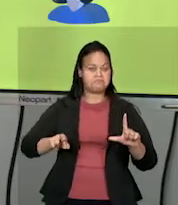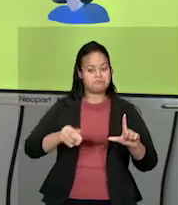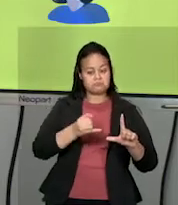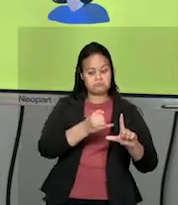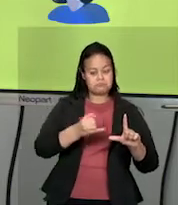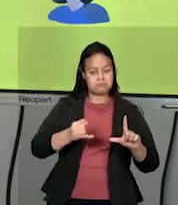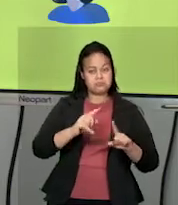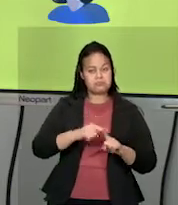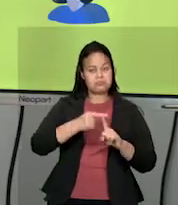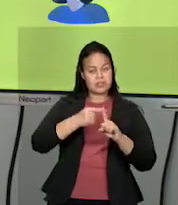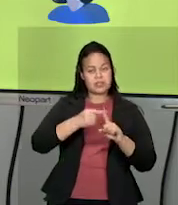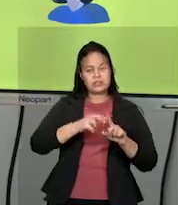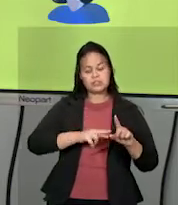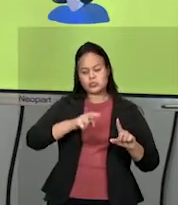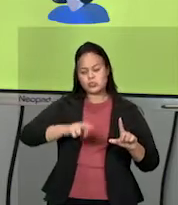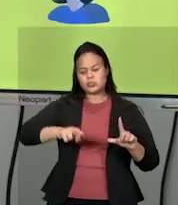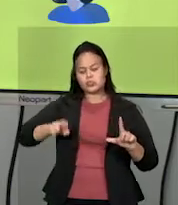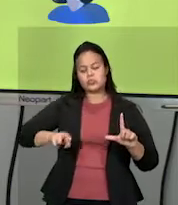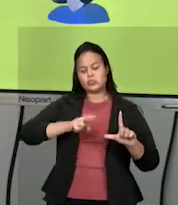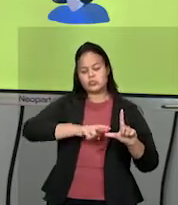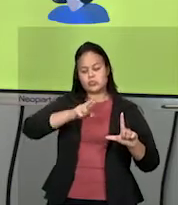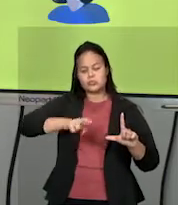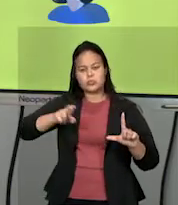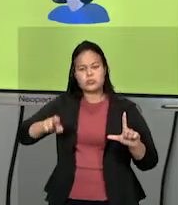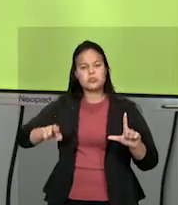paralelo. Vamos retomar